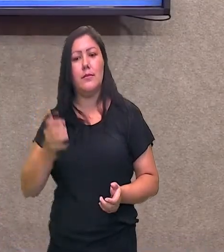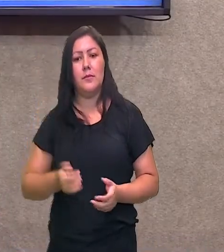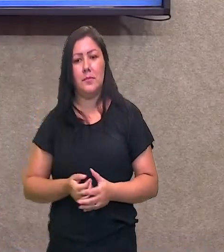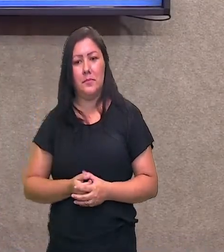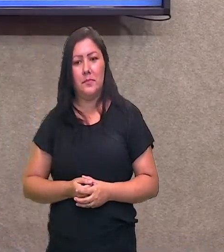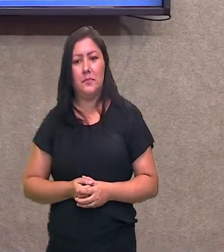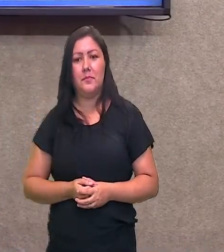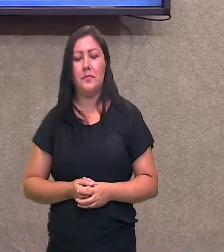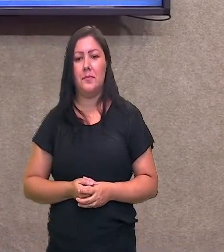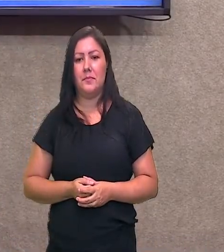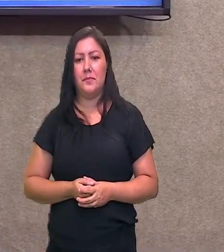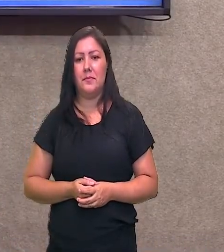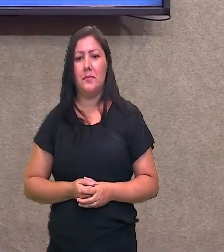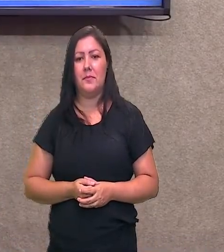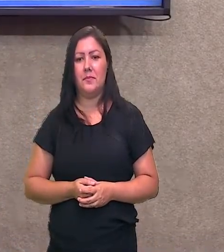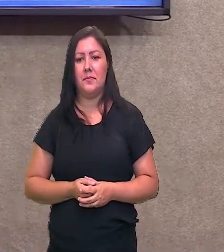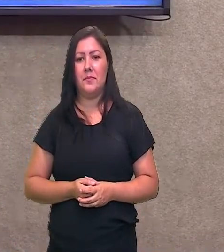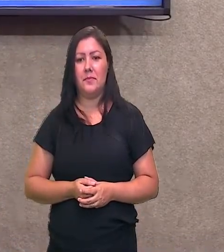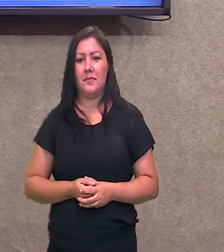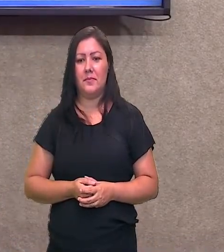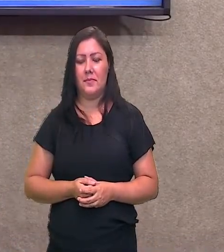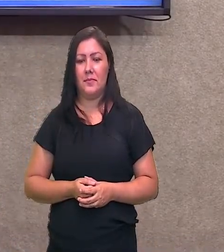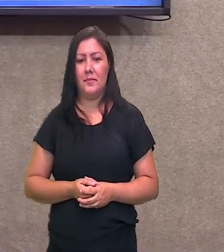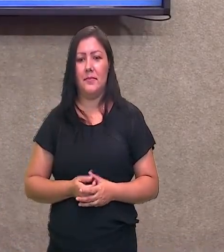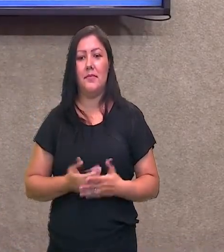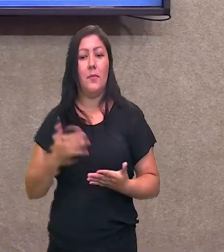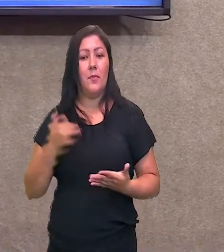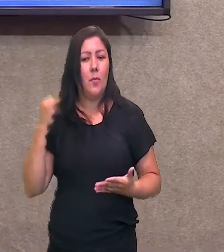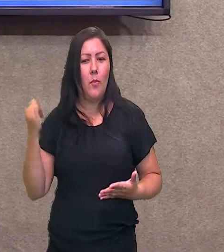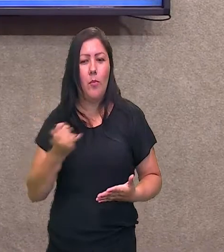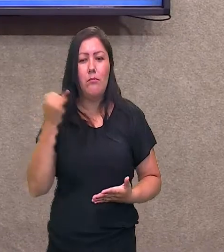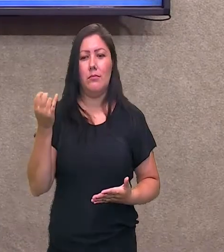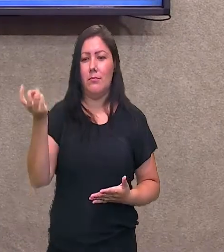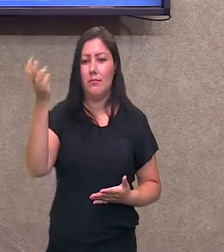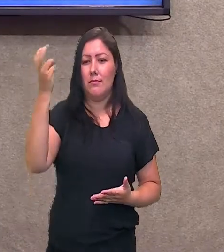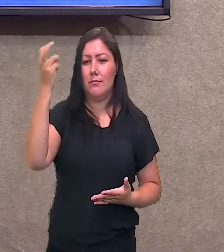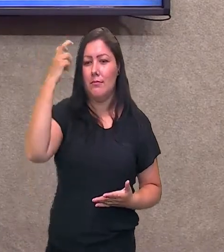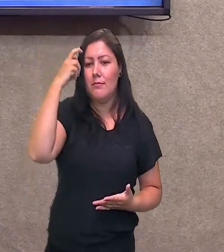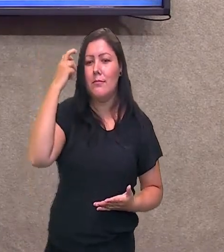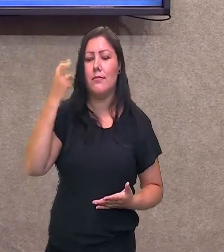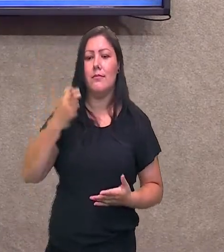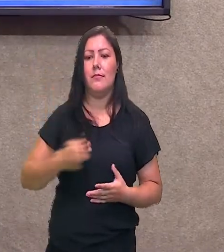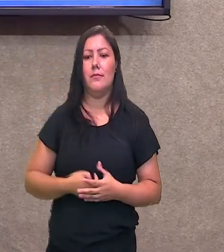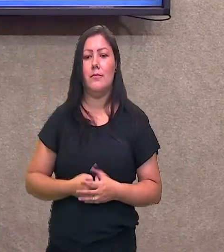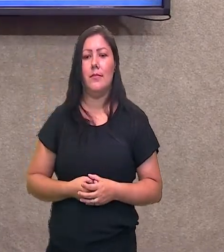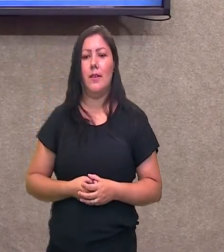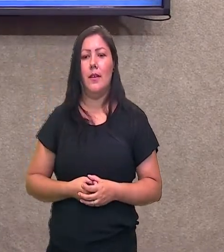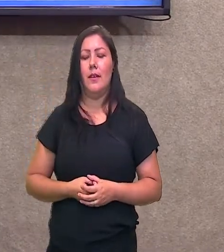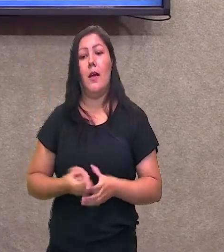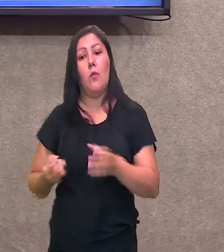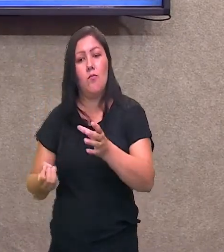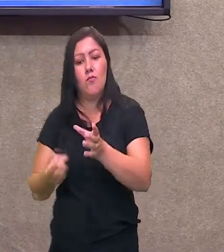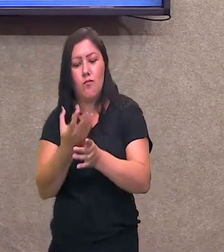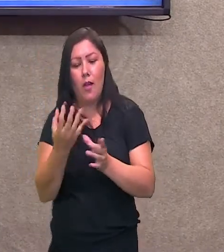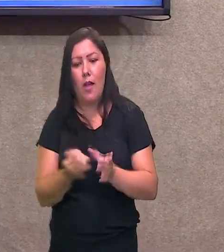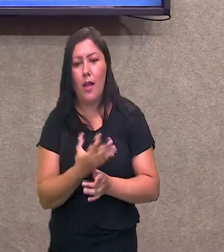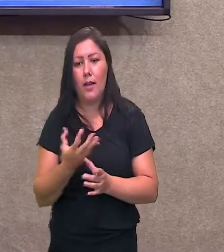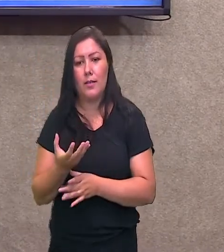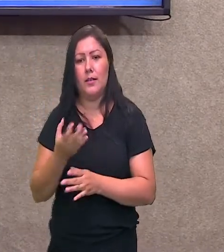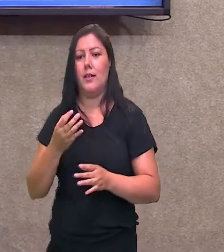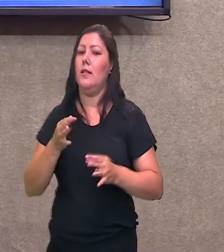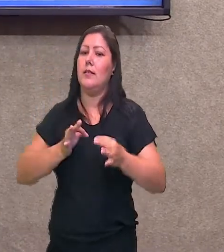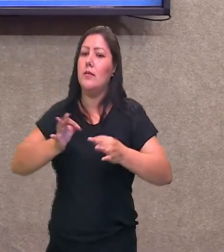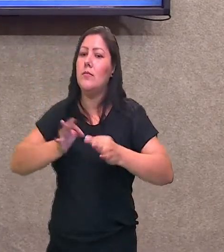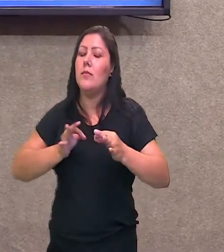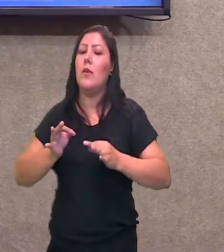isso é importante, tá? Porque, através dessas organizações, esse